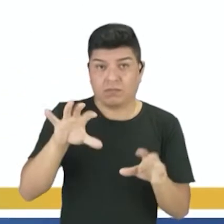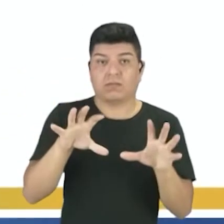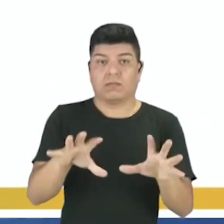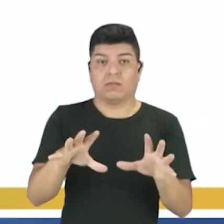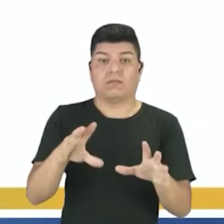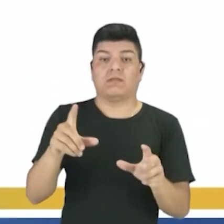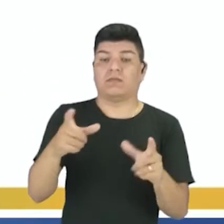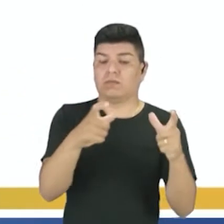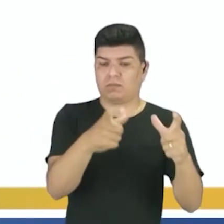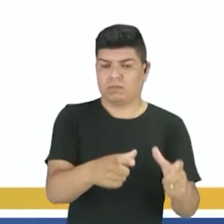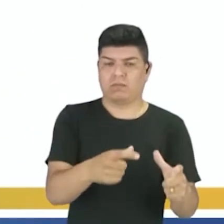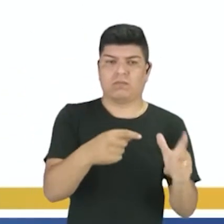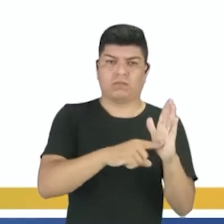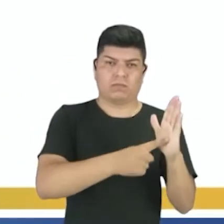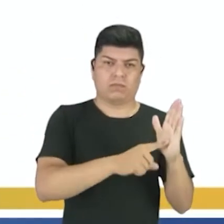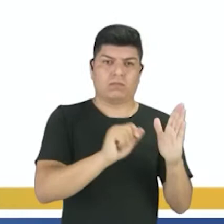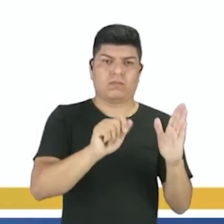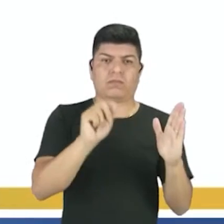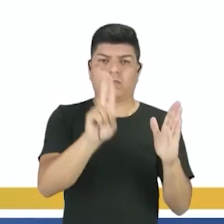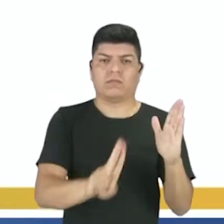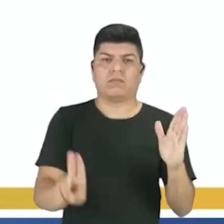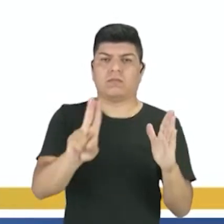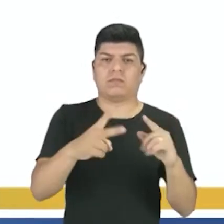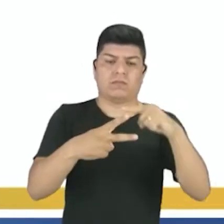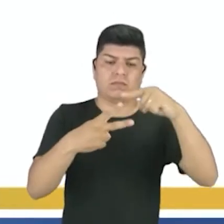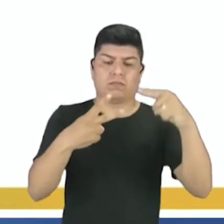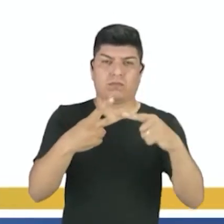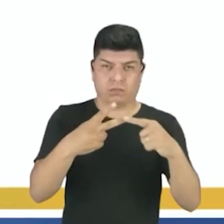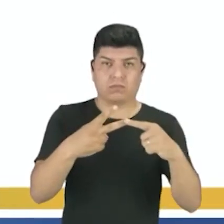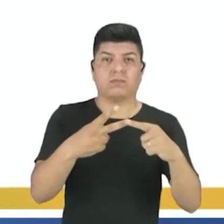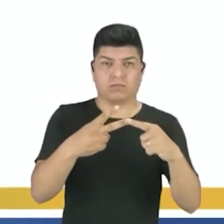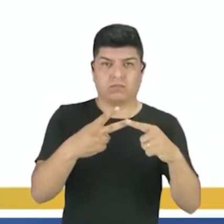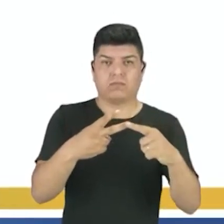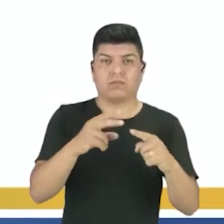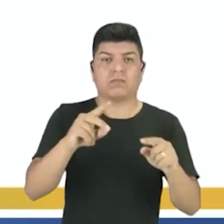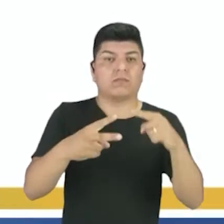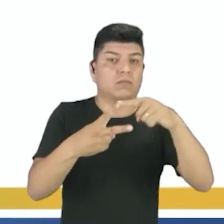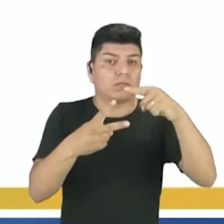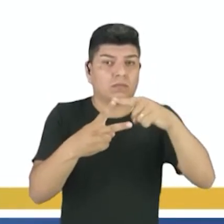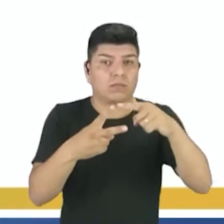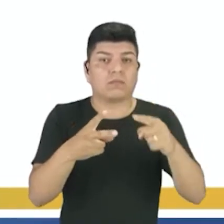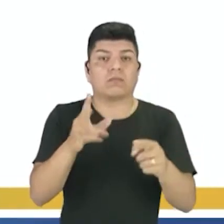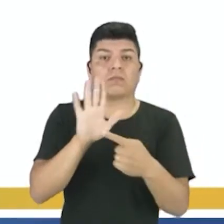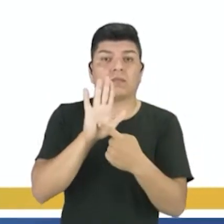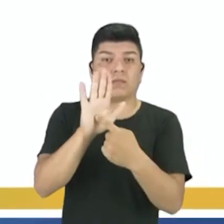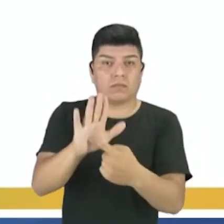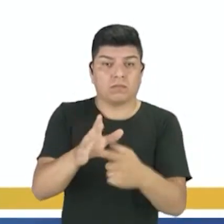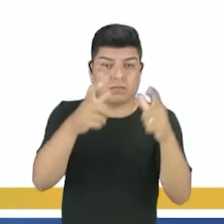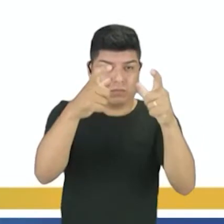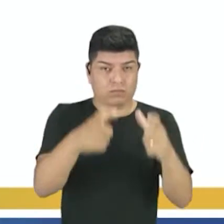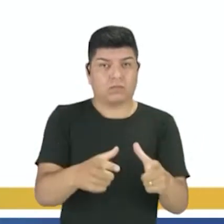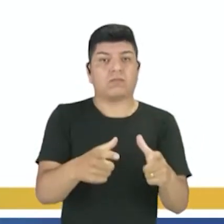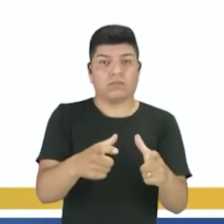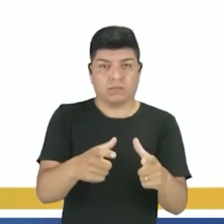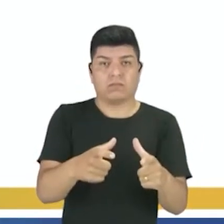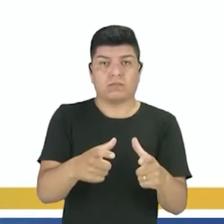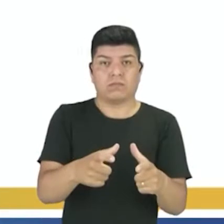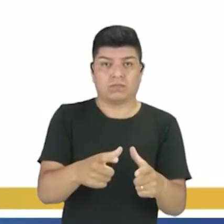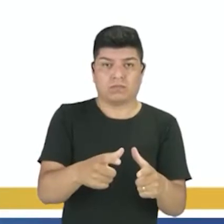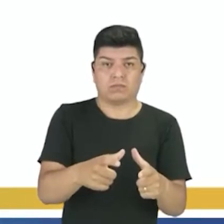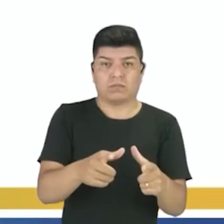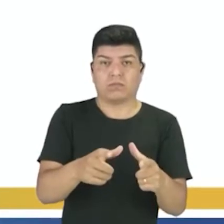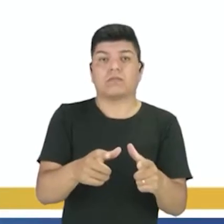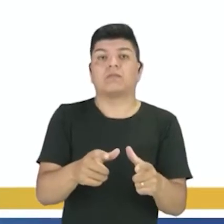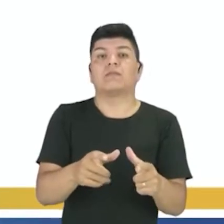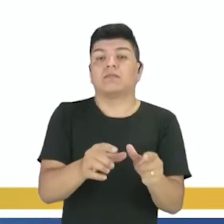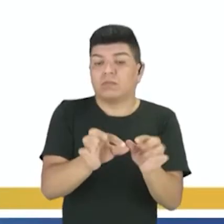um ponto em um plano, a gente usa duas coordenadas. Uma para indicar a localização horizontal e a outra